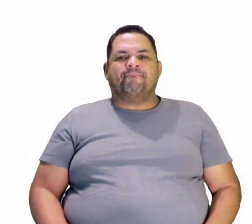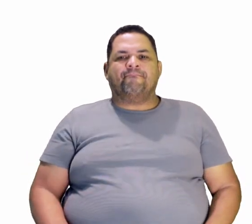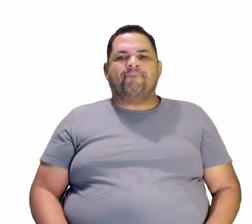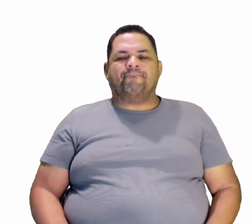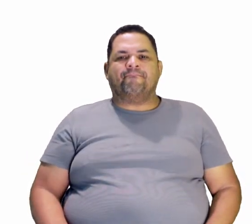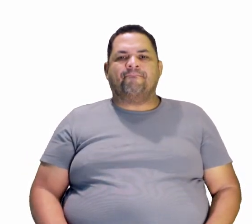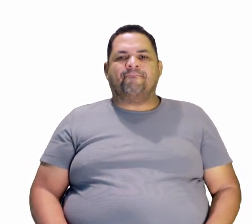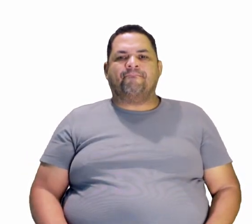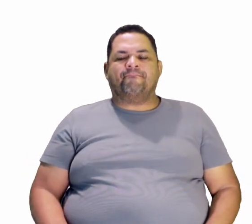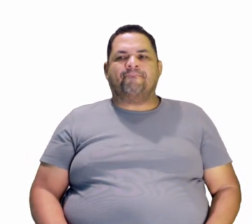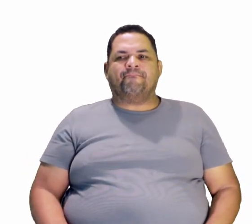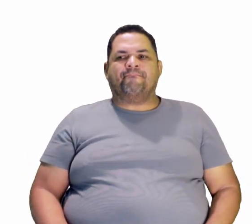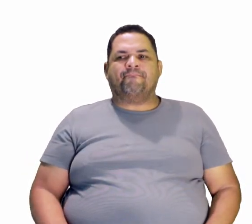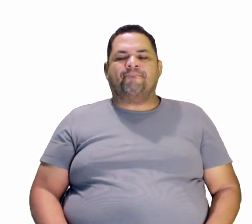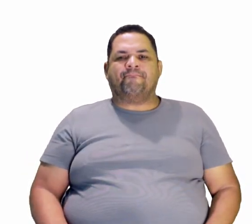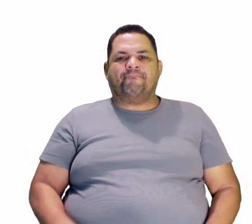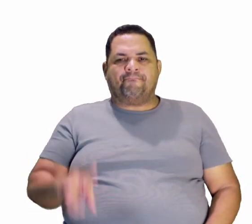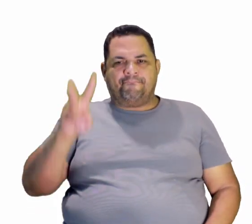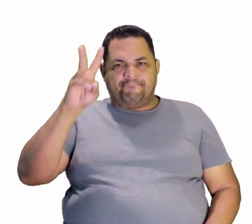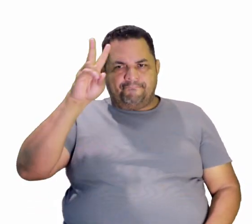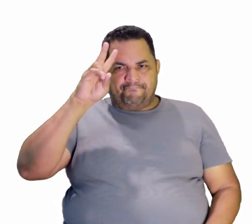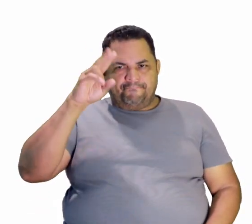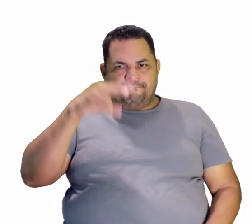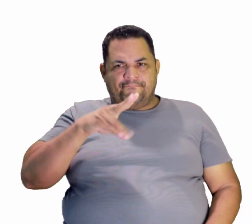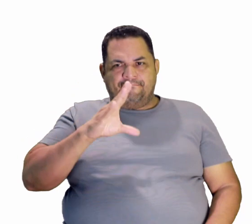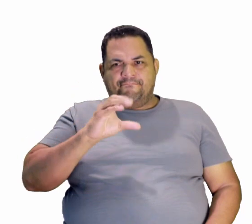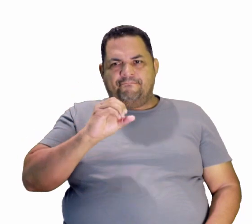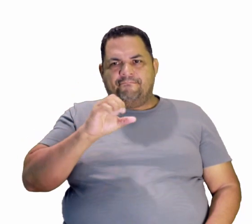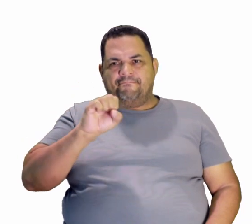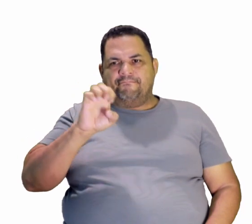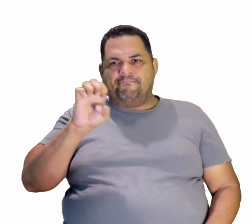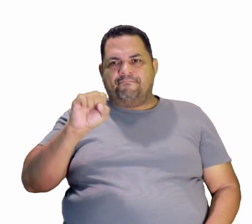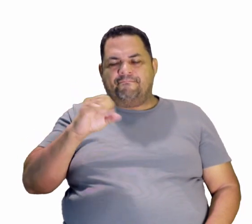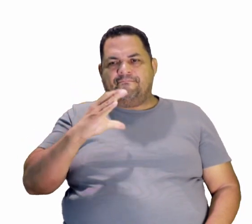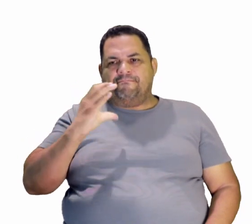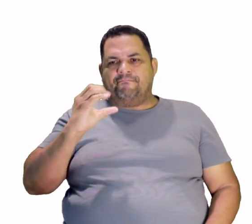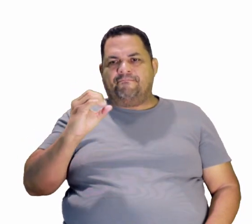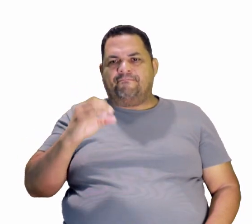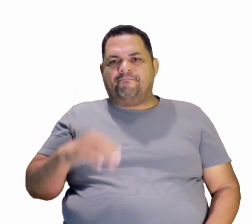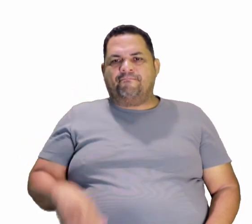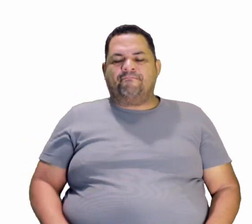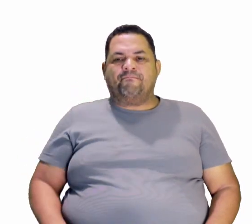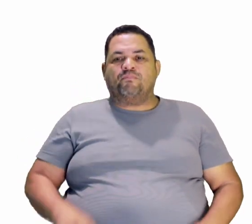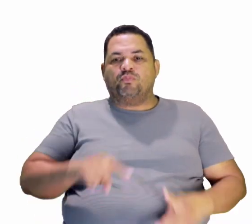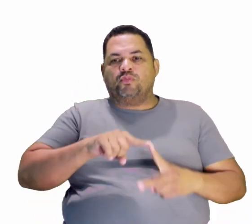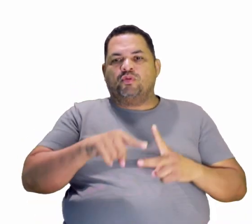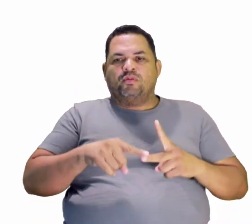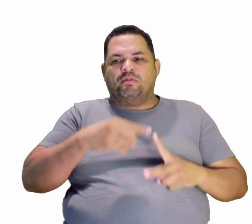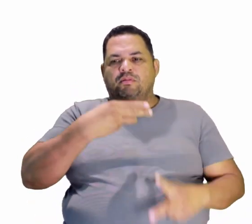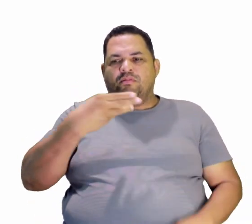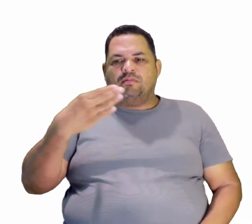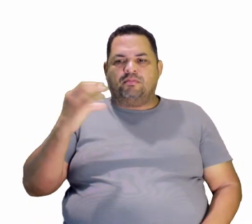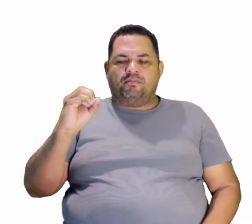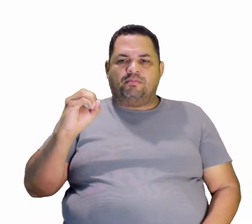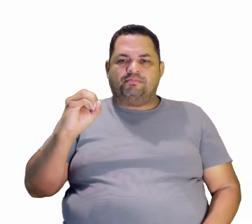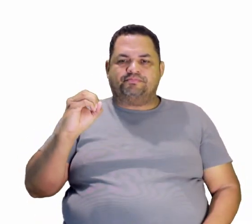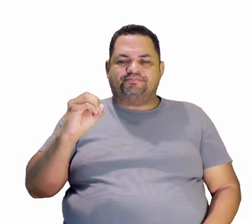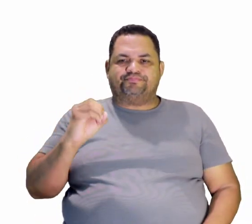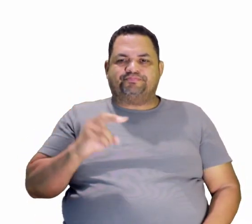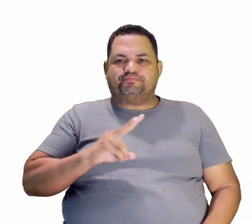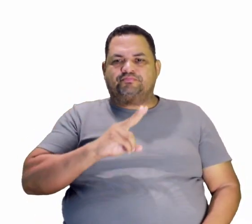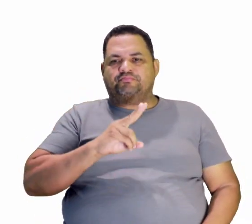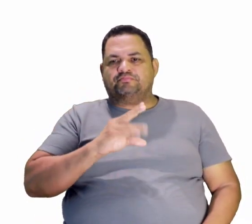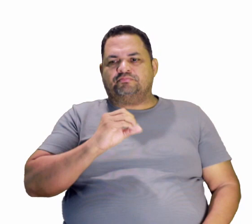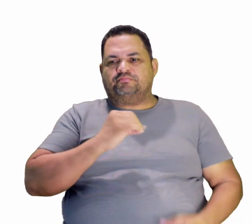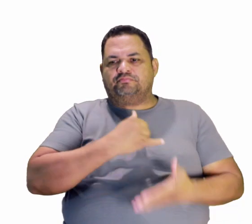né? E lembrando que V0Y é V0 seno de θ, o ângulo é 30, né? A velocidade inicial